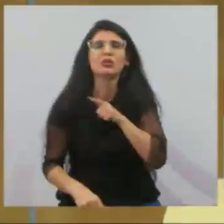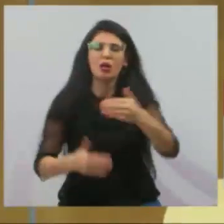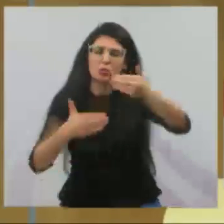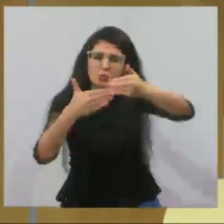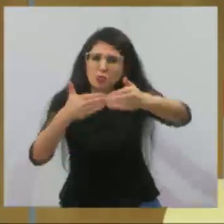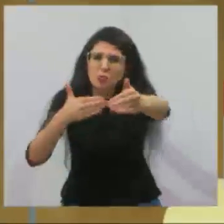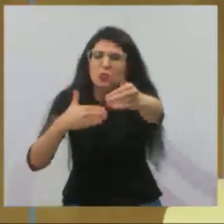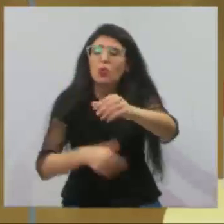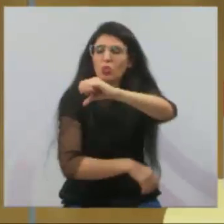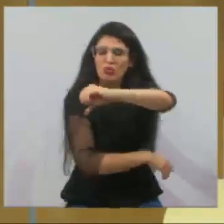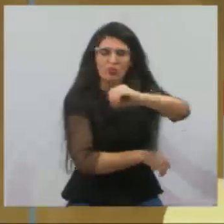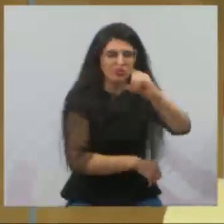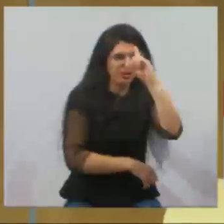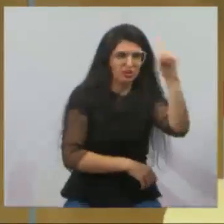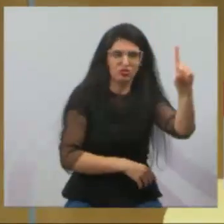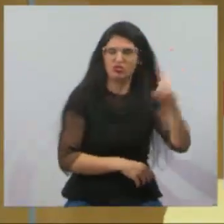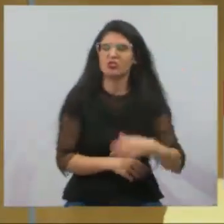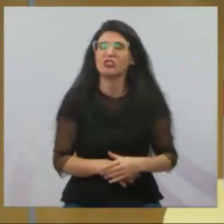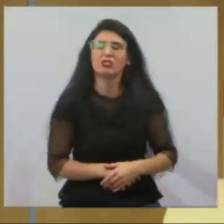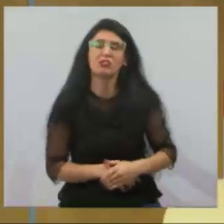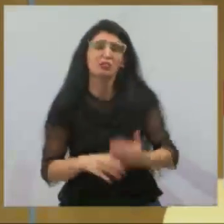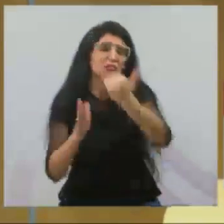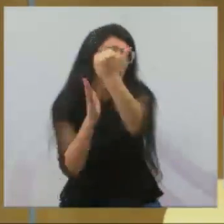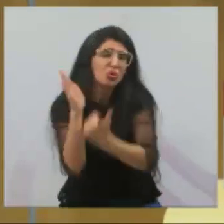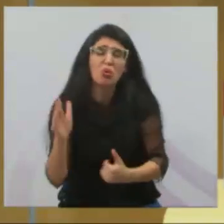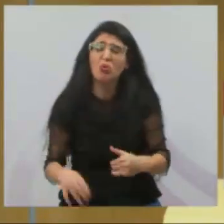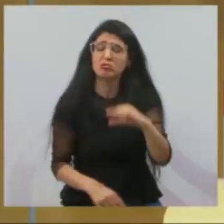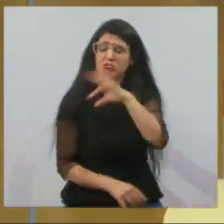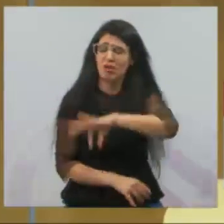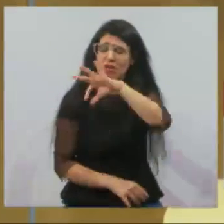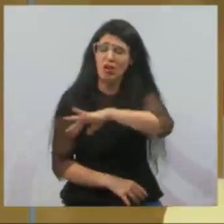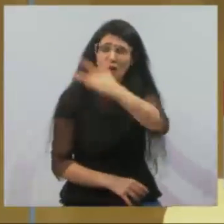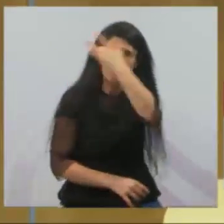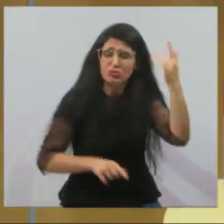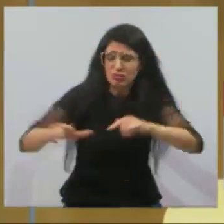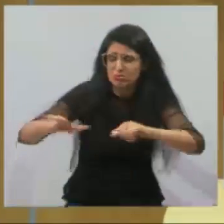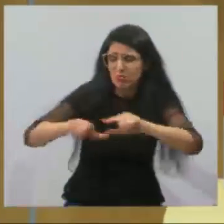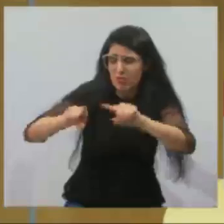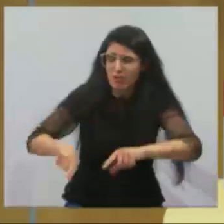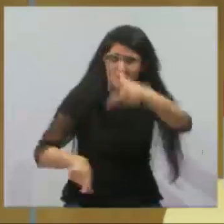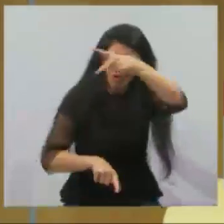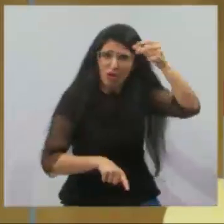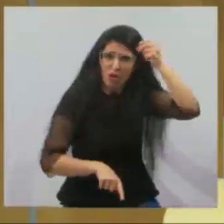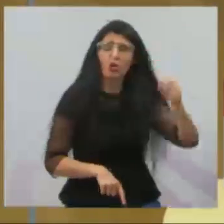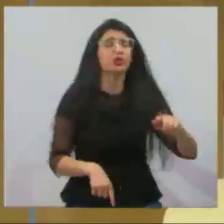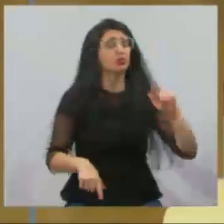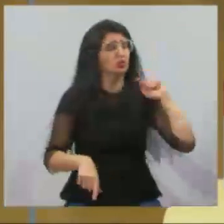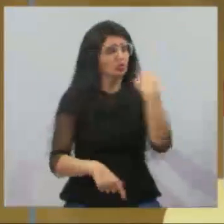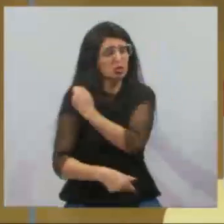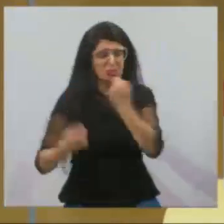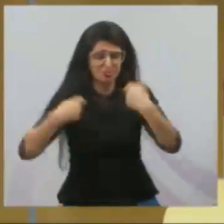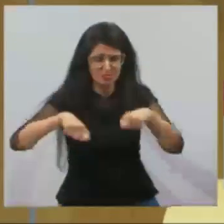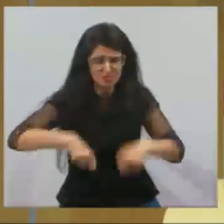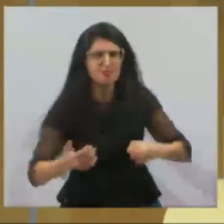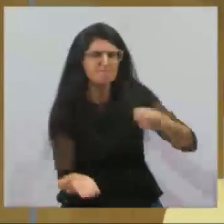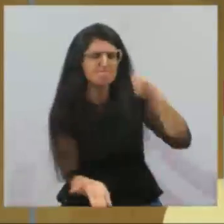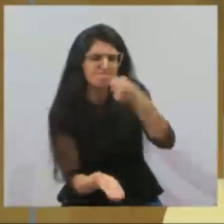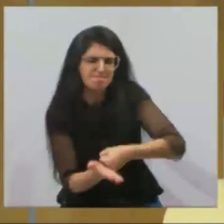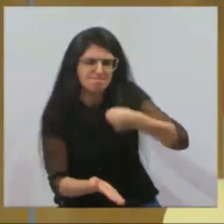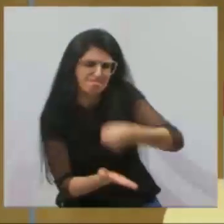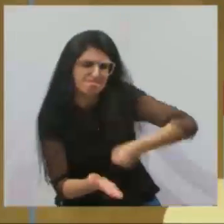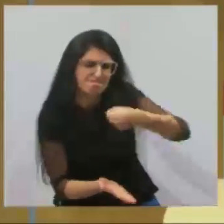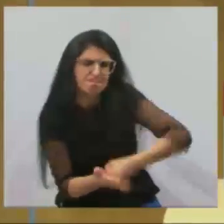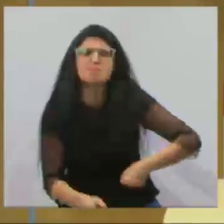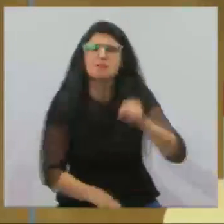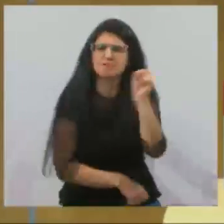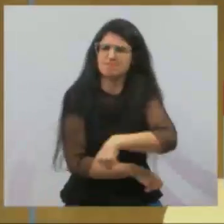da folha de pagamento dos servidores. E nós temos que fazer a pressão, sim. Por isso que eu falo, nós temos que cobrar, né? Nós temos que